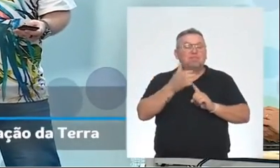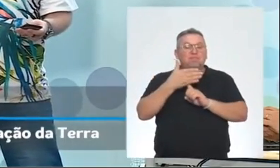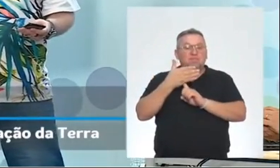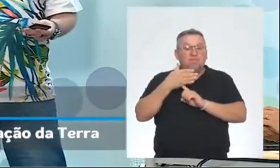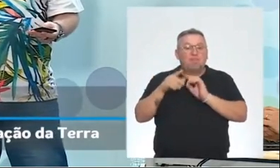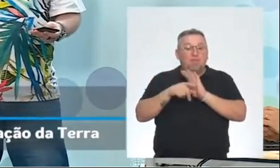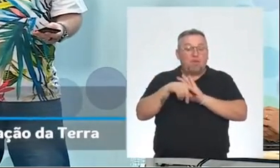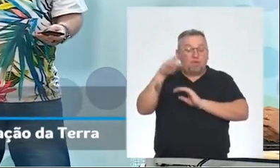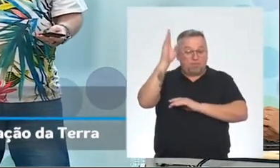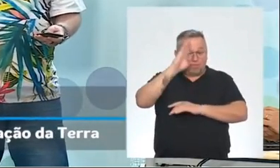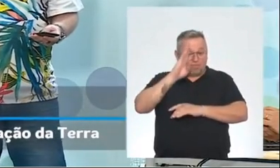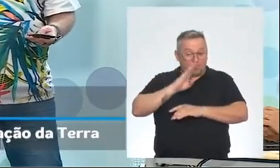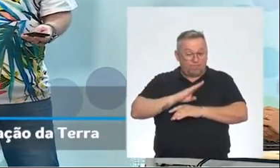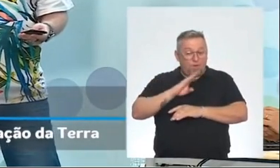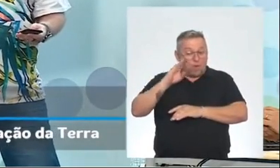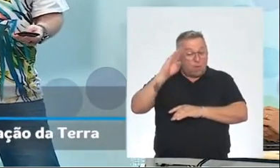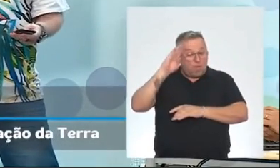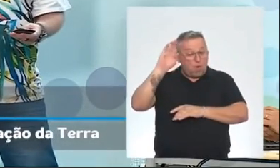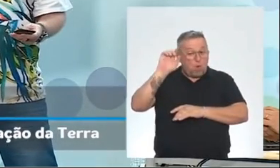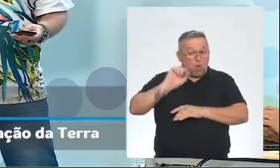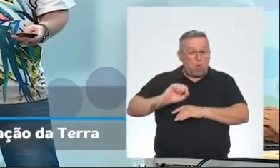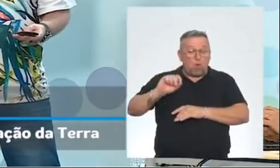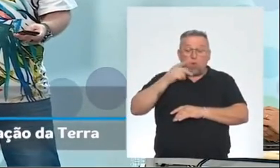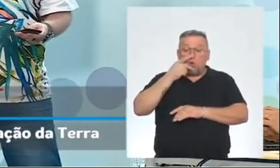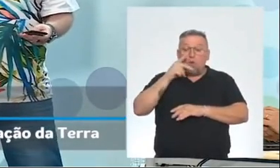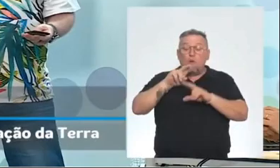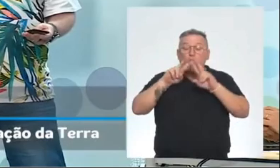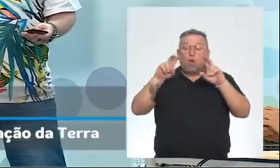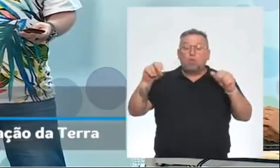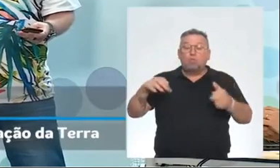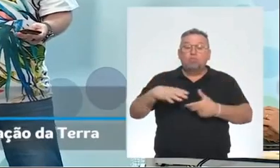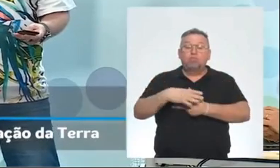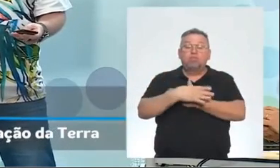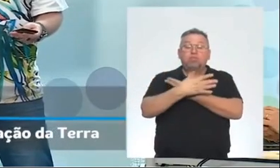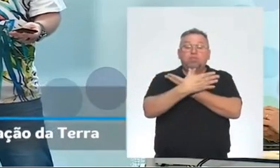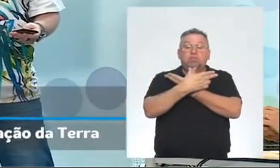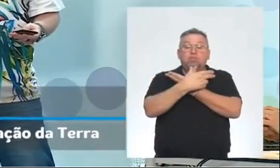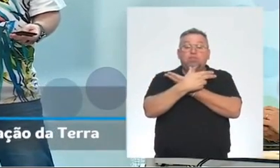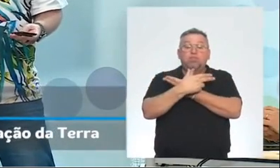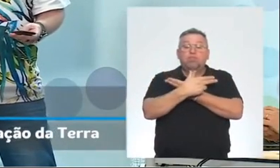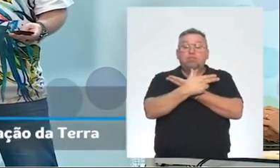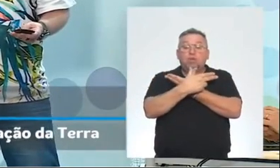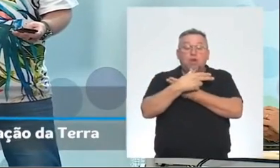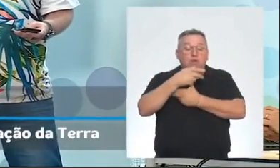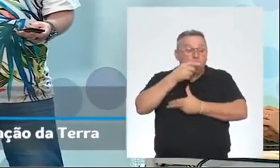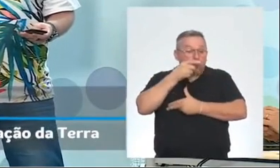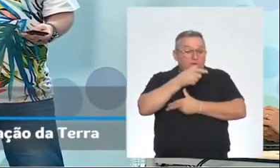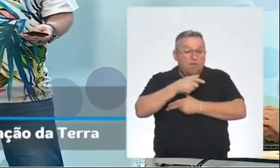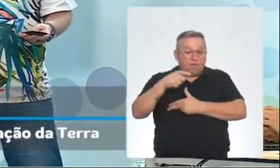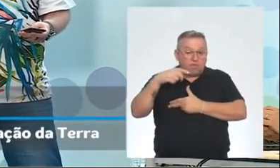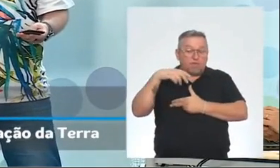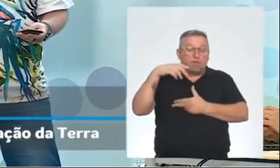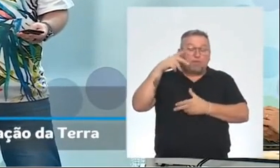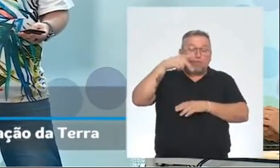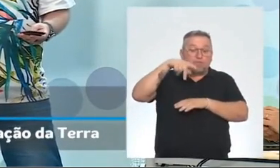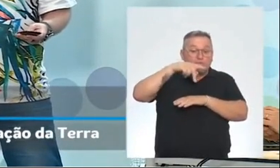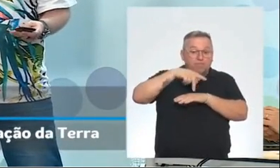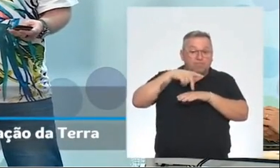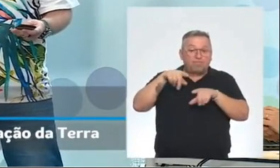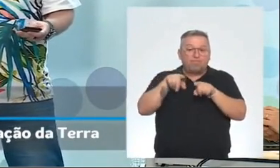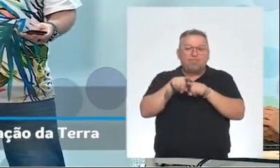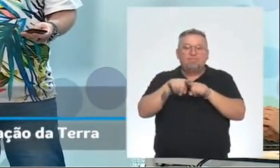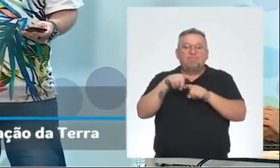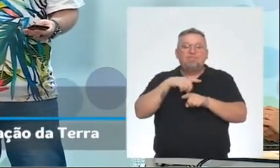nacional, principalmente quando falamos de satélite, de observações, né, que pode observar aí o nosso país, né, e ter,